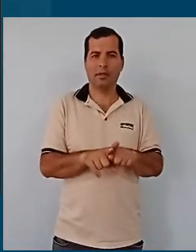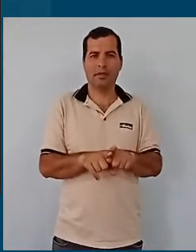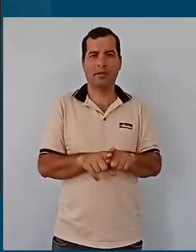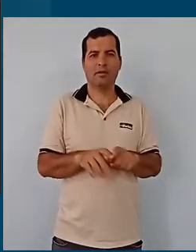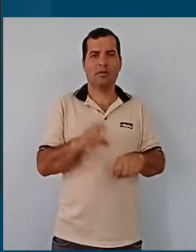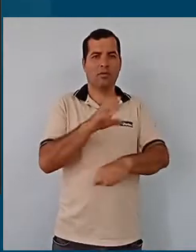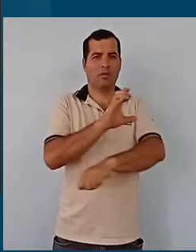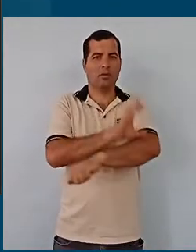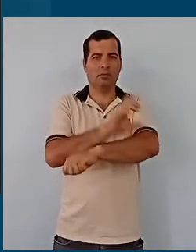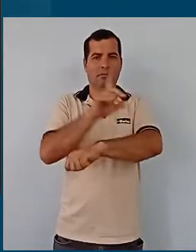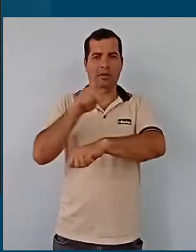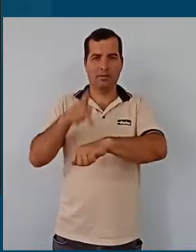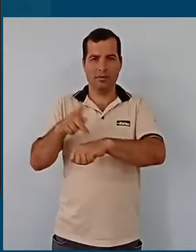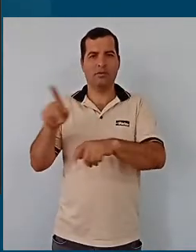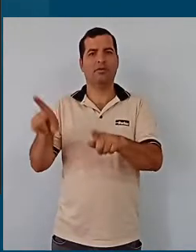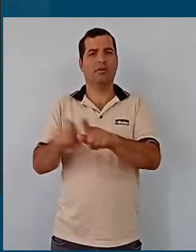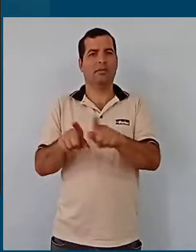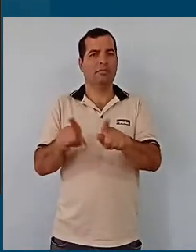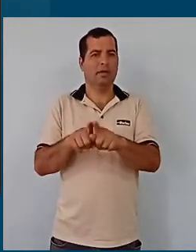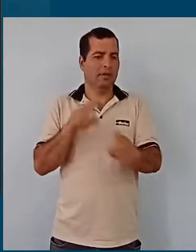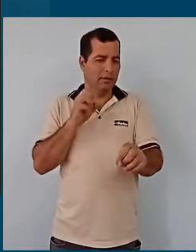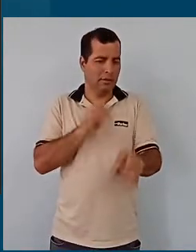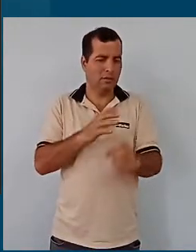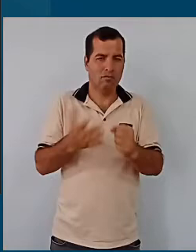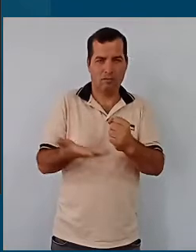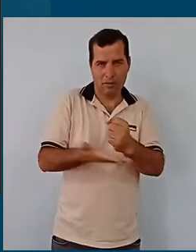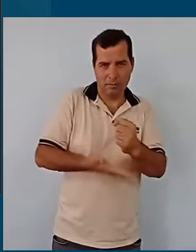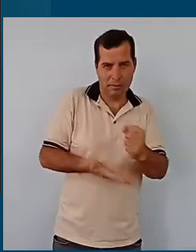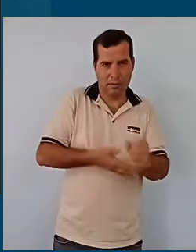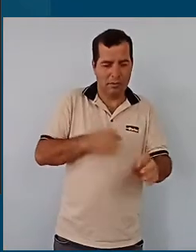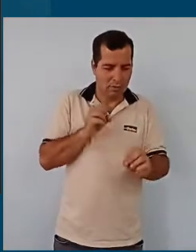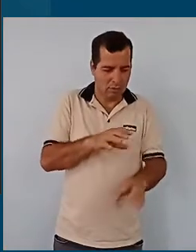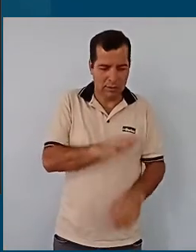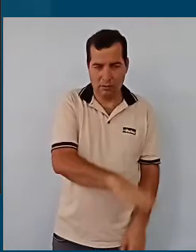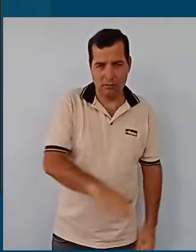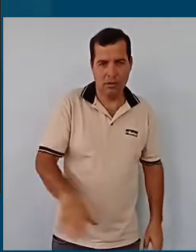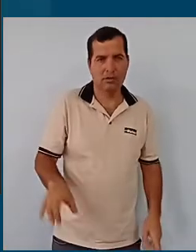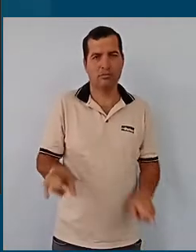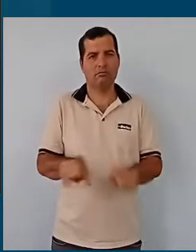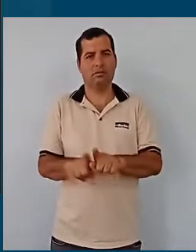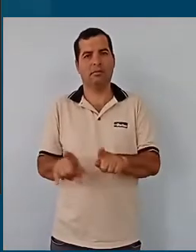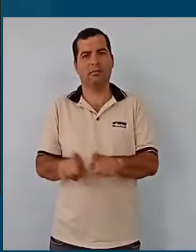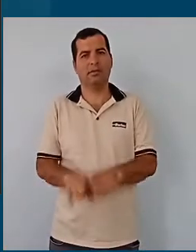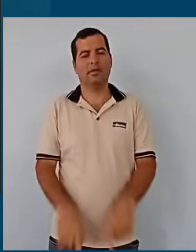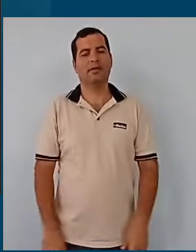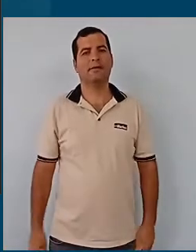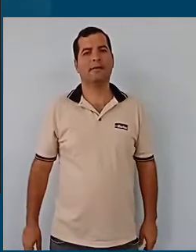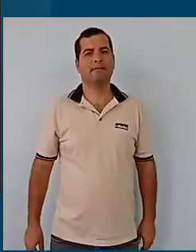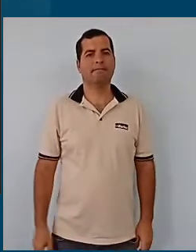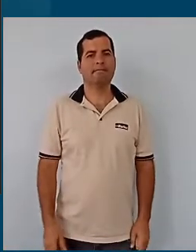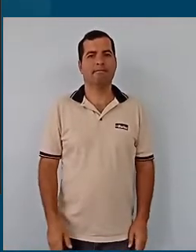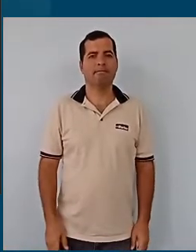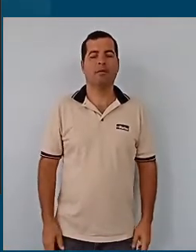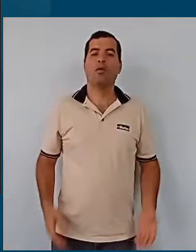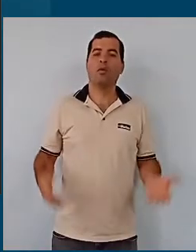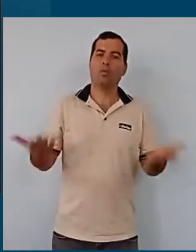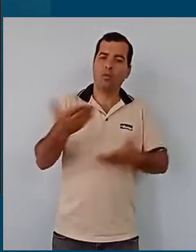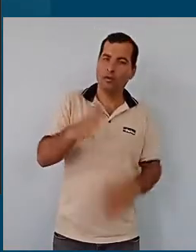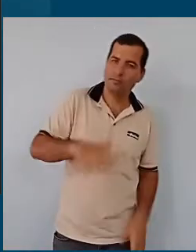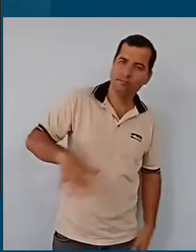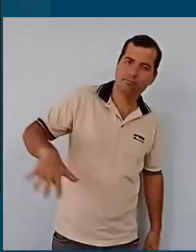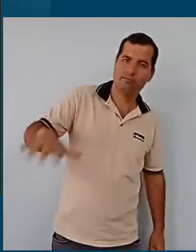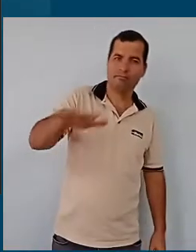coordenadores pedagógicos, tanto do ensino fundamental quanto da educação infantil. E hoje a ideia é que haja uma participação